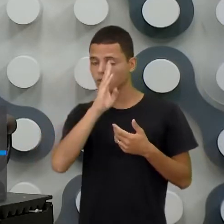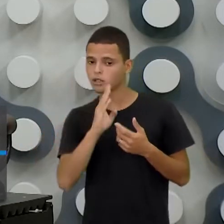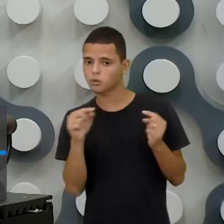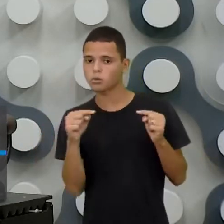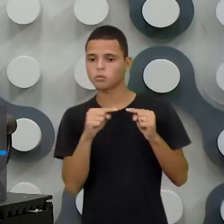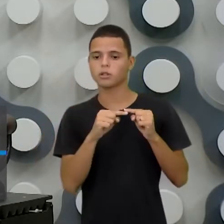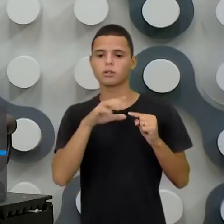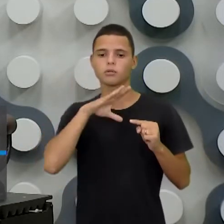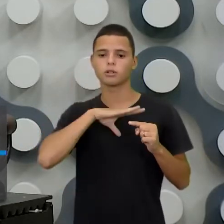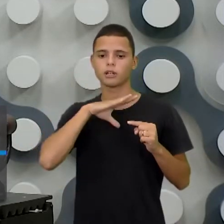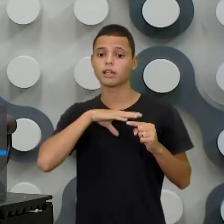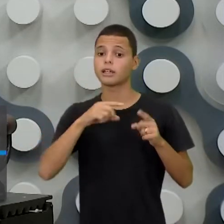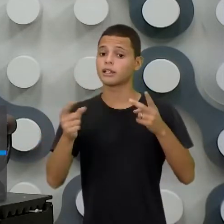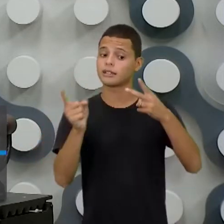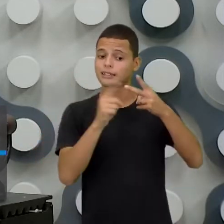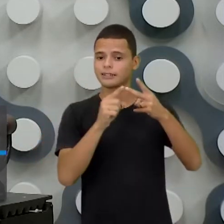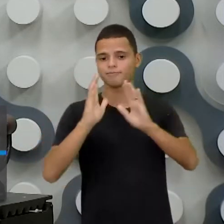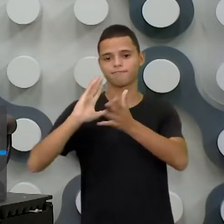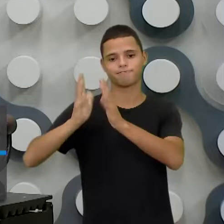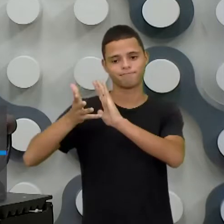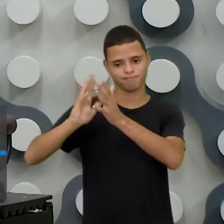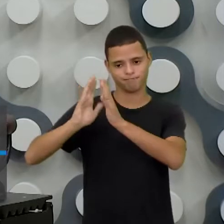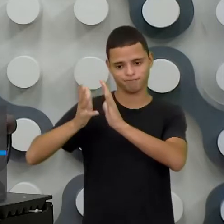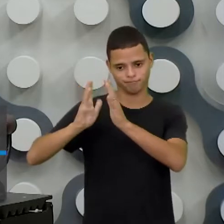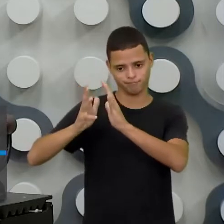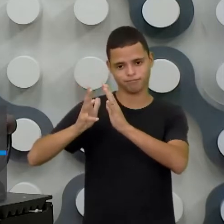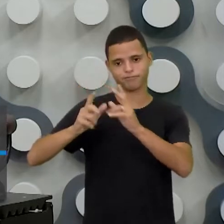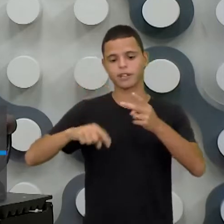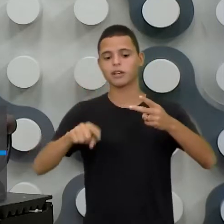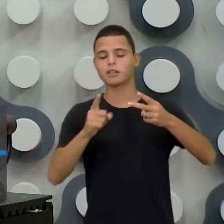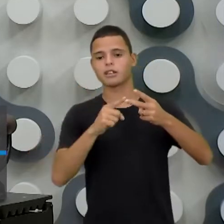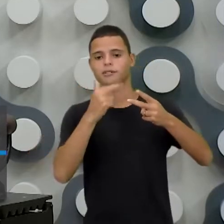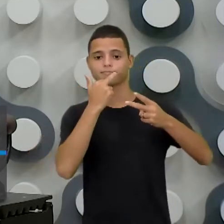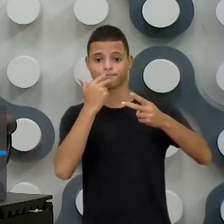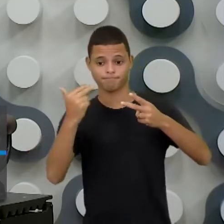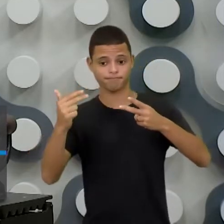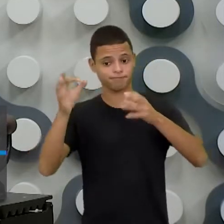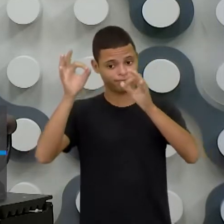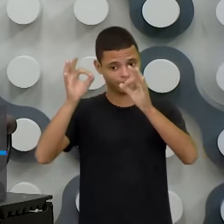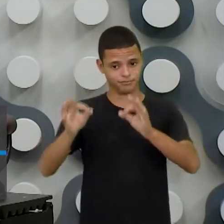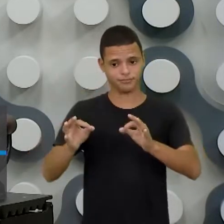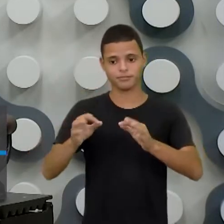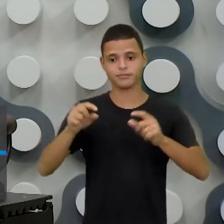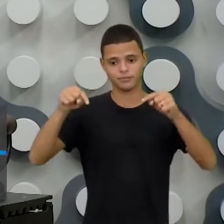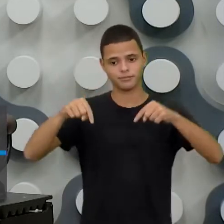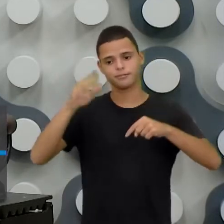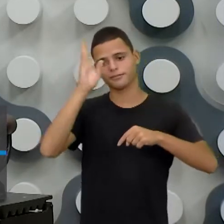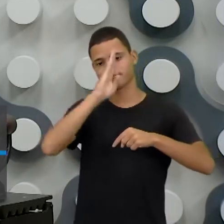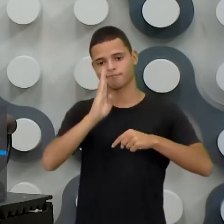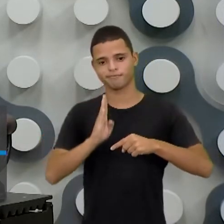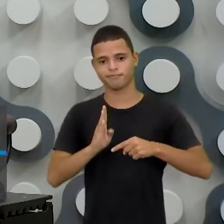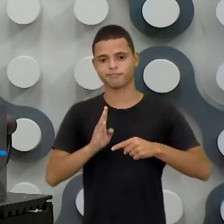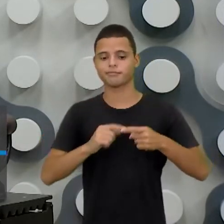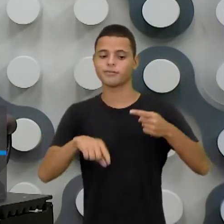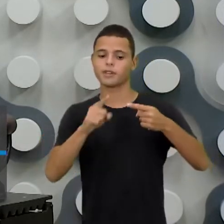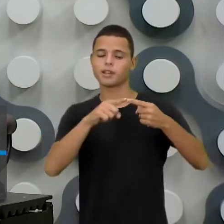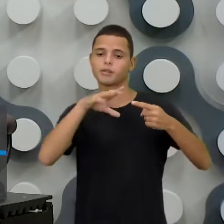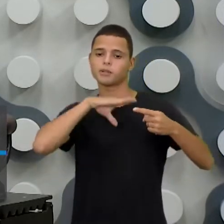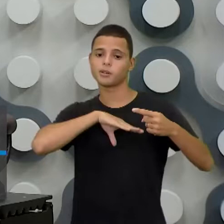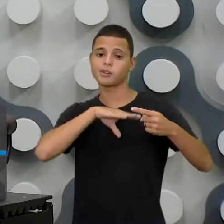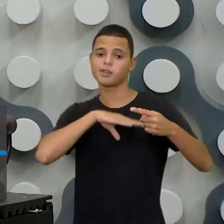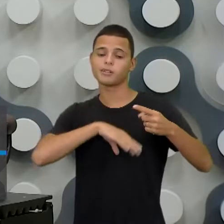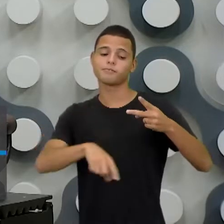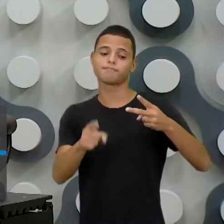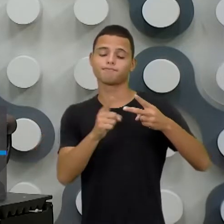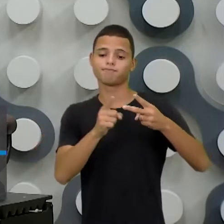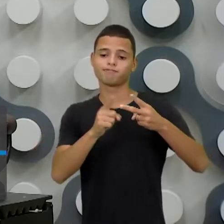sabem, Libras, tá bom? Libras é o nosso segundo idioma aí oficial, tá bom? Então nós temos o português e